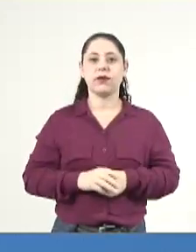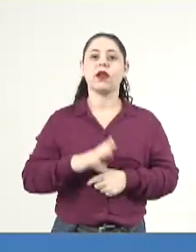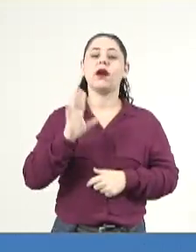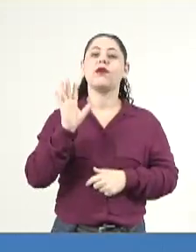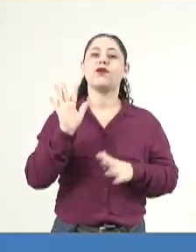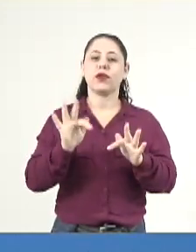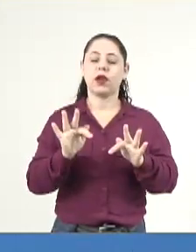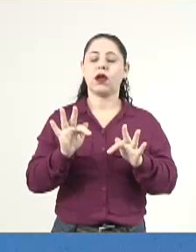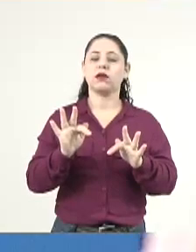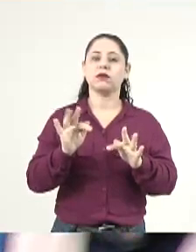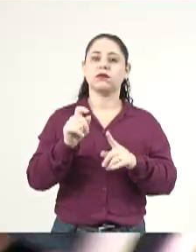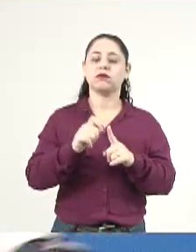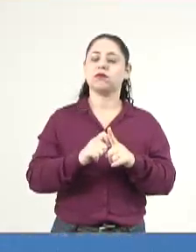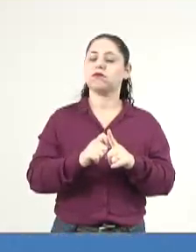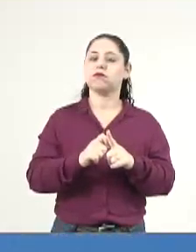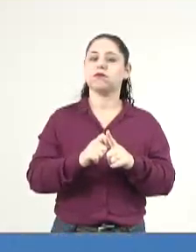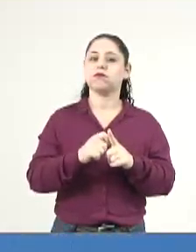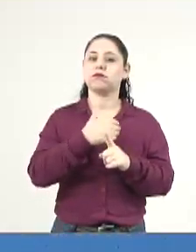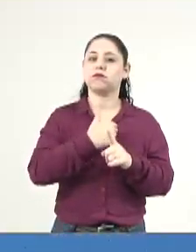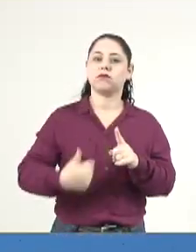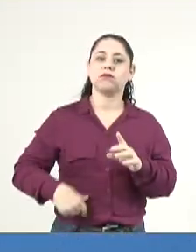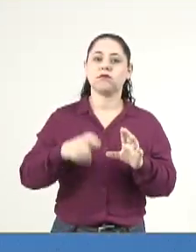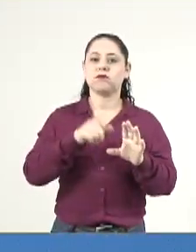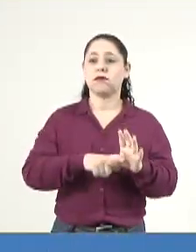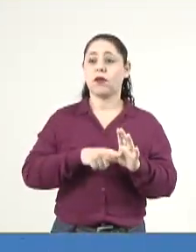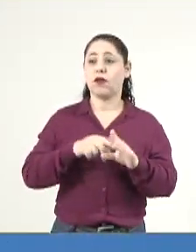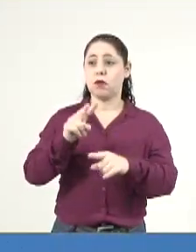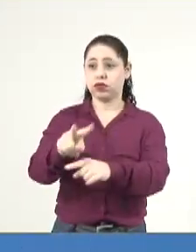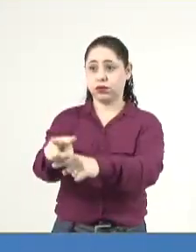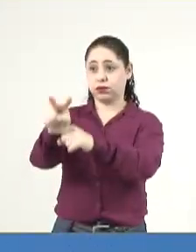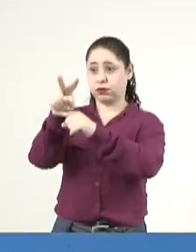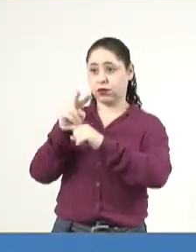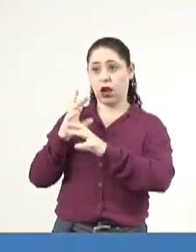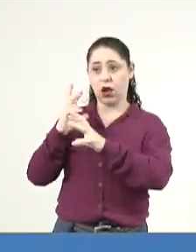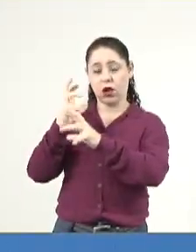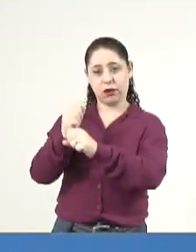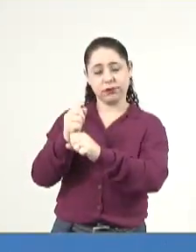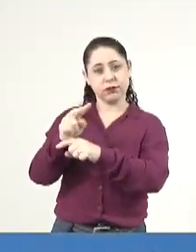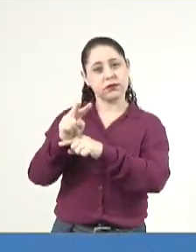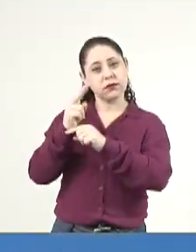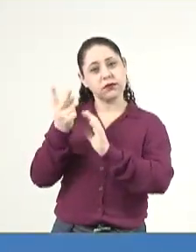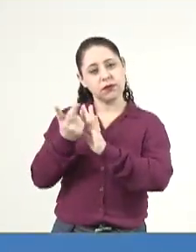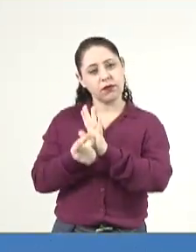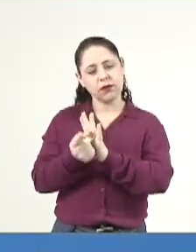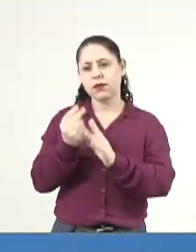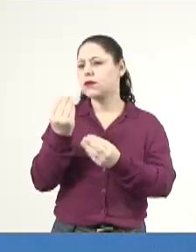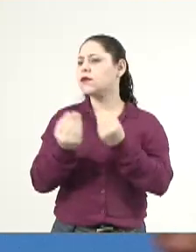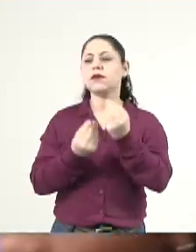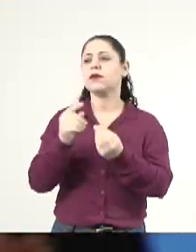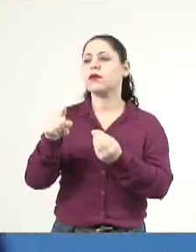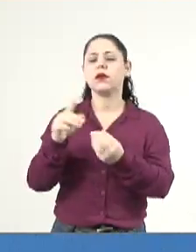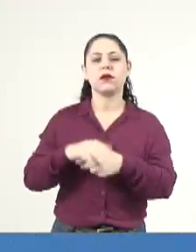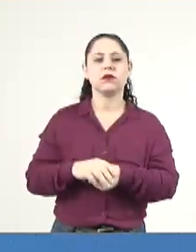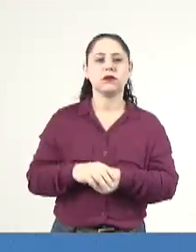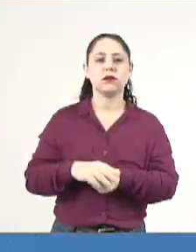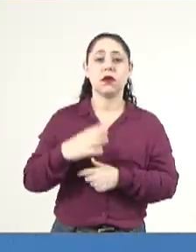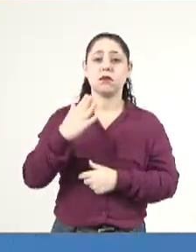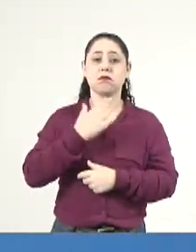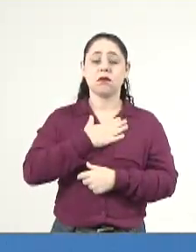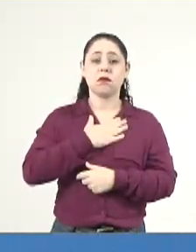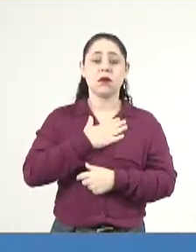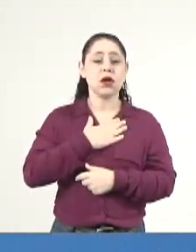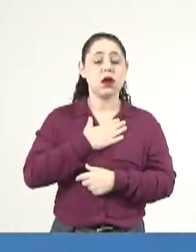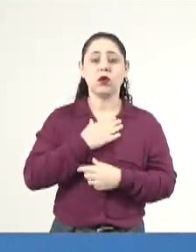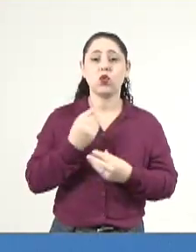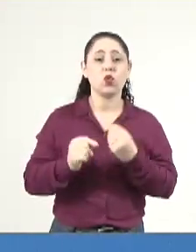não tem dinheiro para pagar suas contas. O que ele faz? Ele vai nos bancos e capta recurso. De onde está vindo esse dinheiro dos bancos? O dinheiro da minha poupança, da